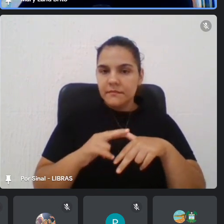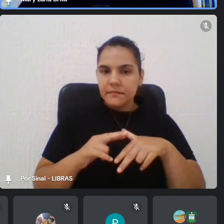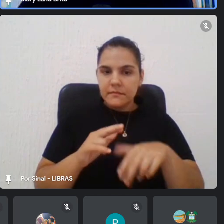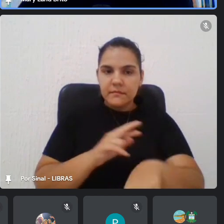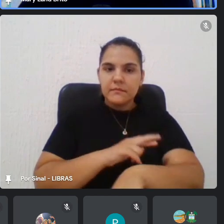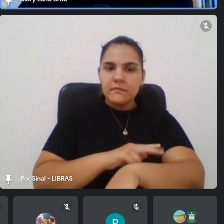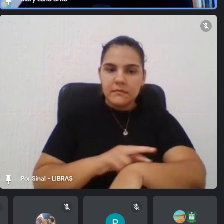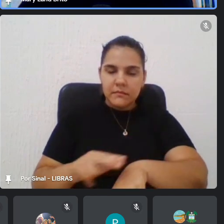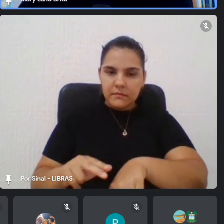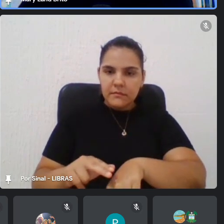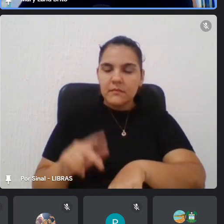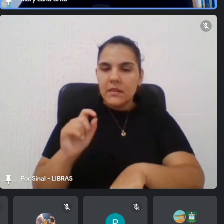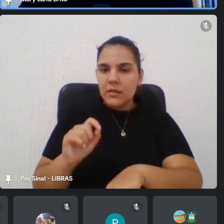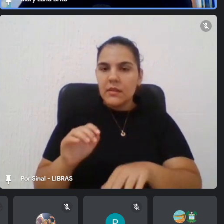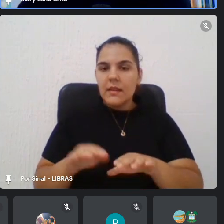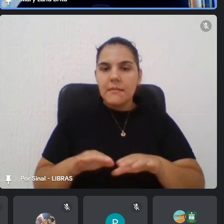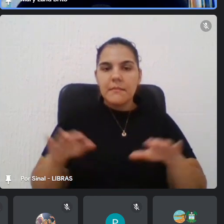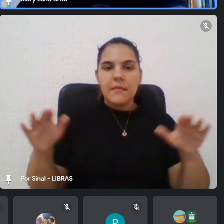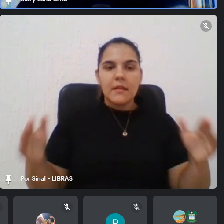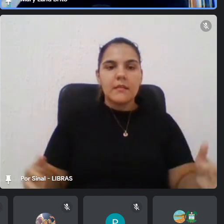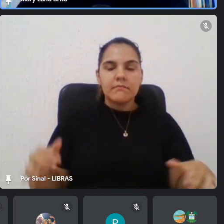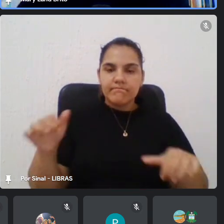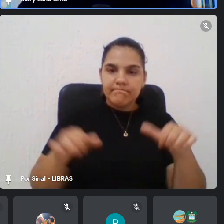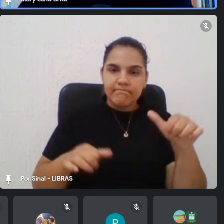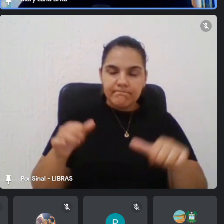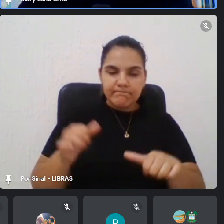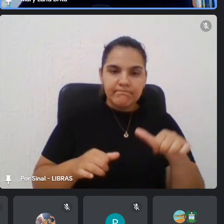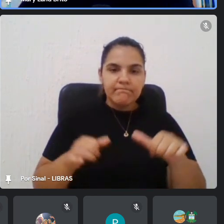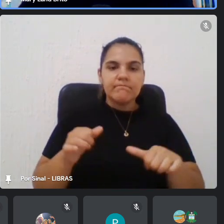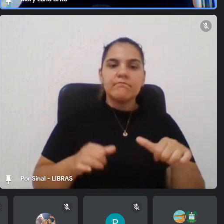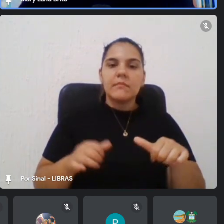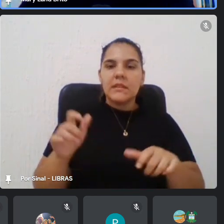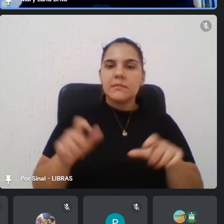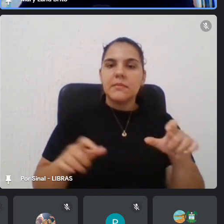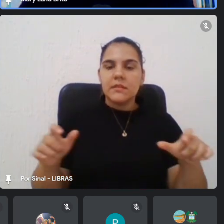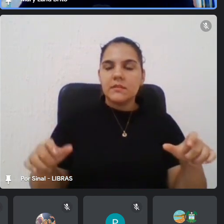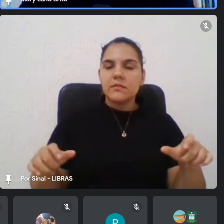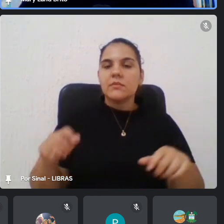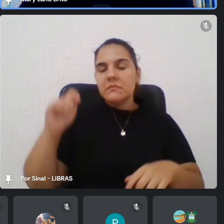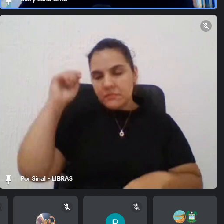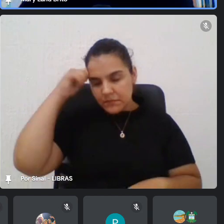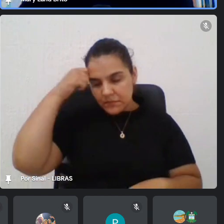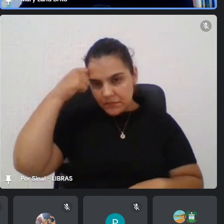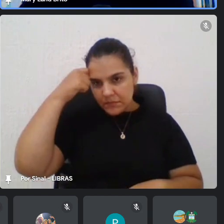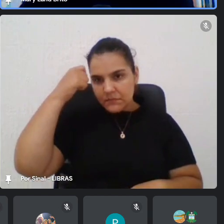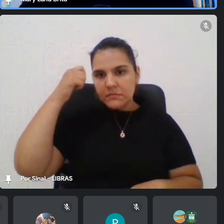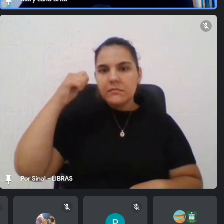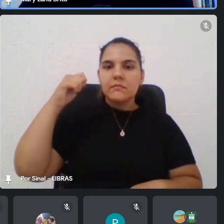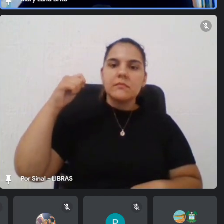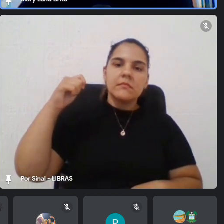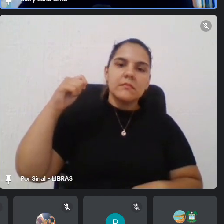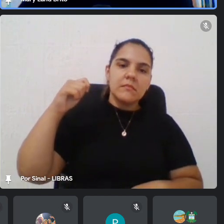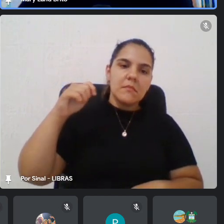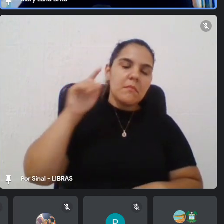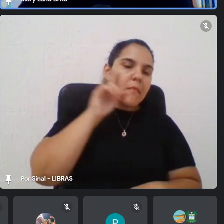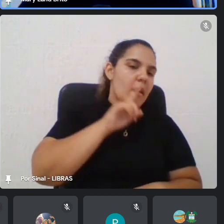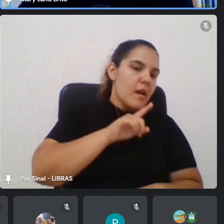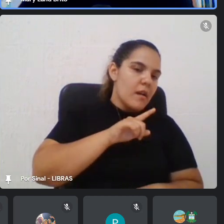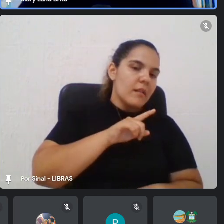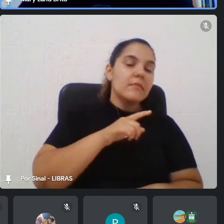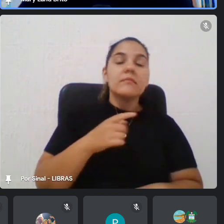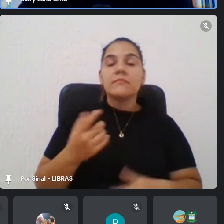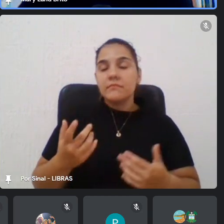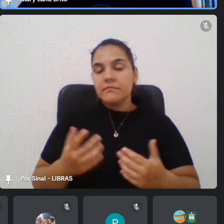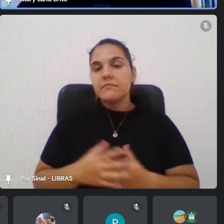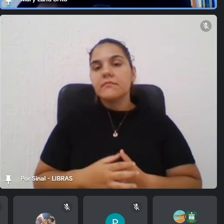que compõem o universo de pretos e pretas, no caso, negros e negras, pretos e pardos, que é a